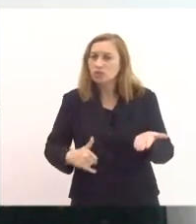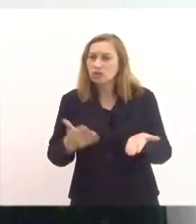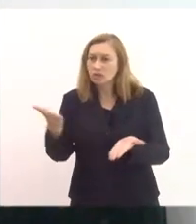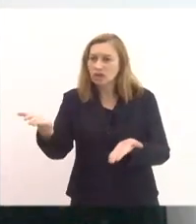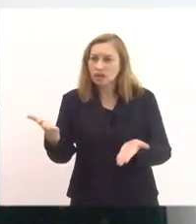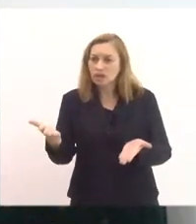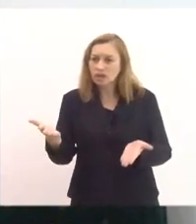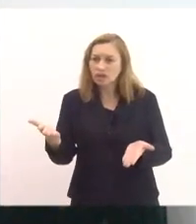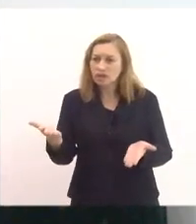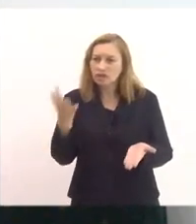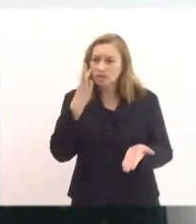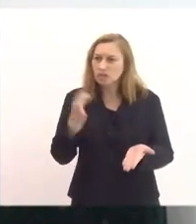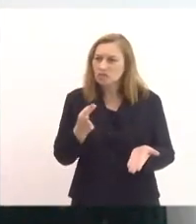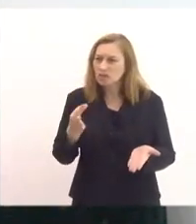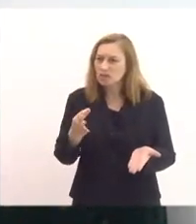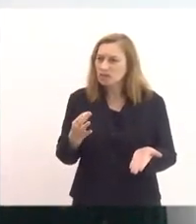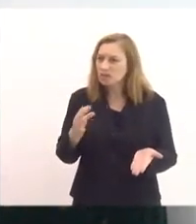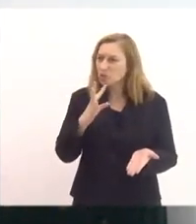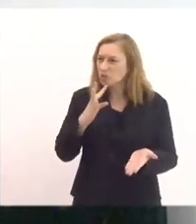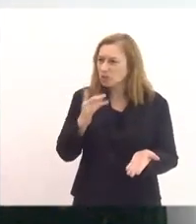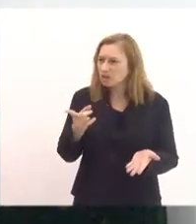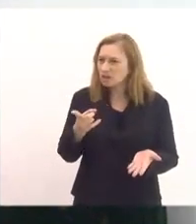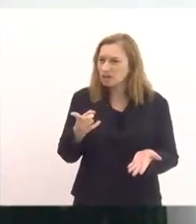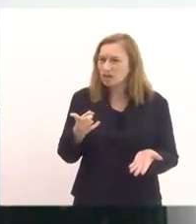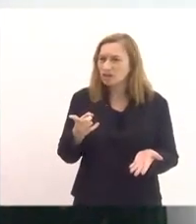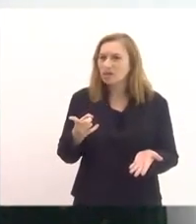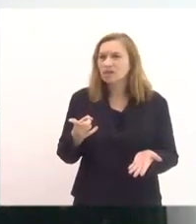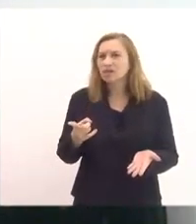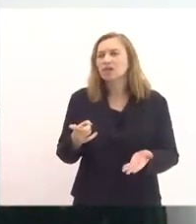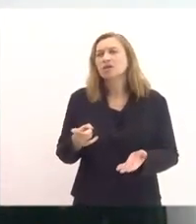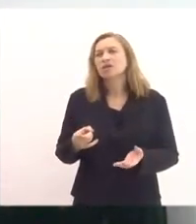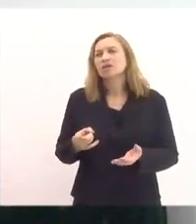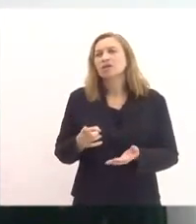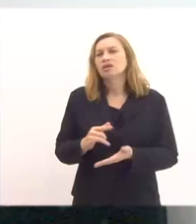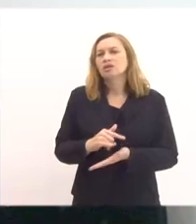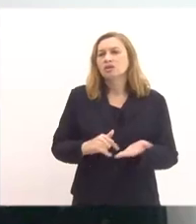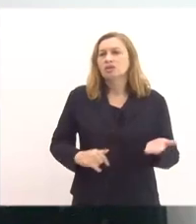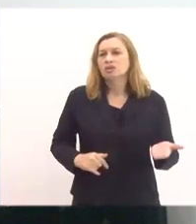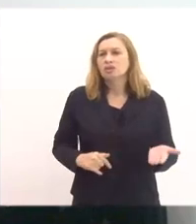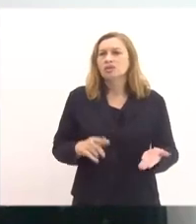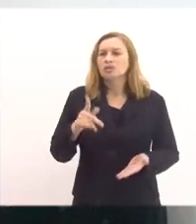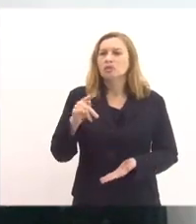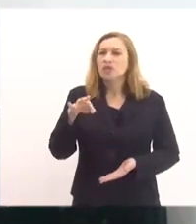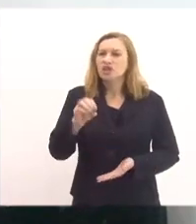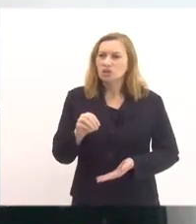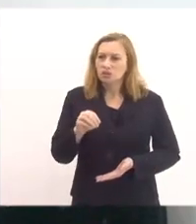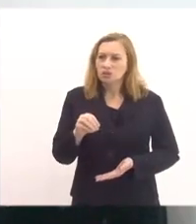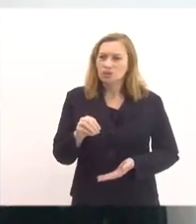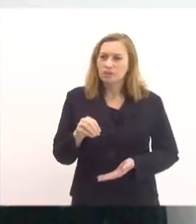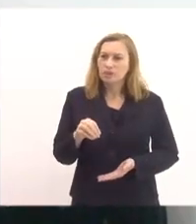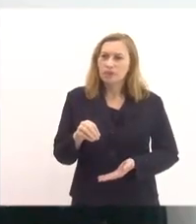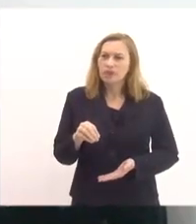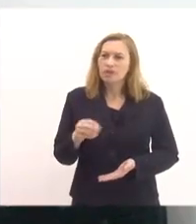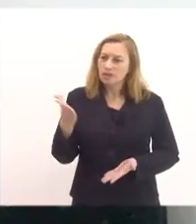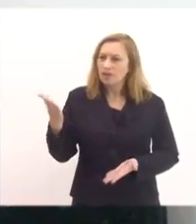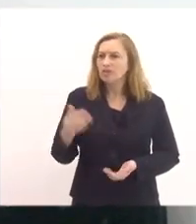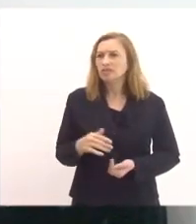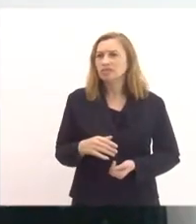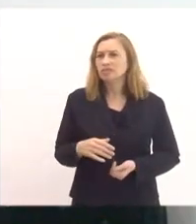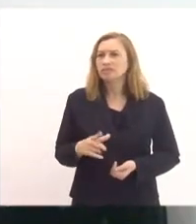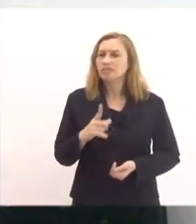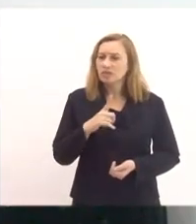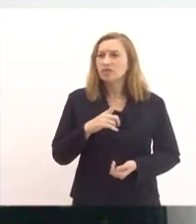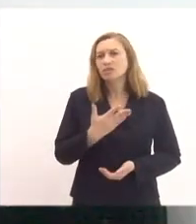Bucassis, não sei se chegou ao conhecimento do senhor, e entreguei o documento do Plínio lá no Estado-Maior, que eu tenho